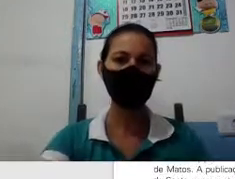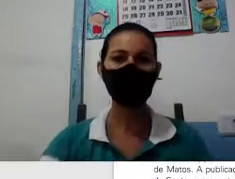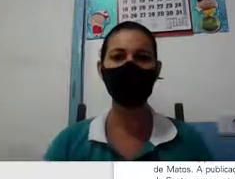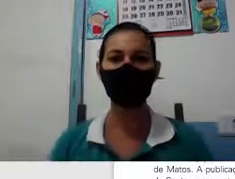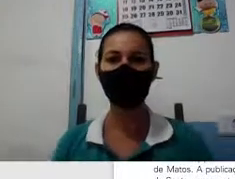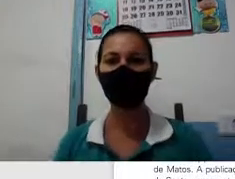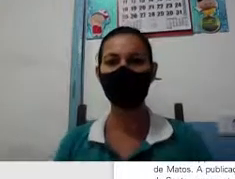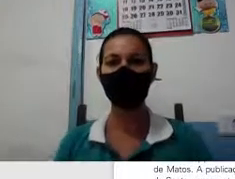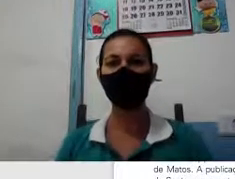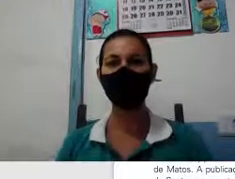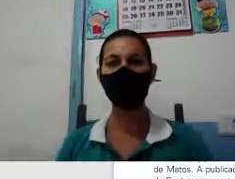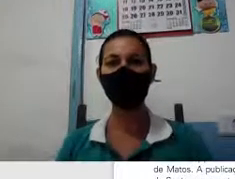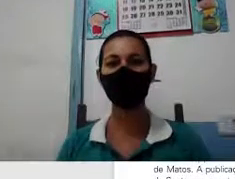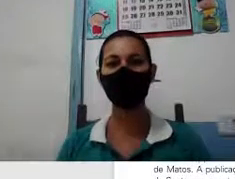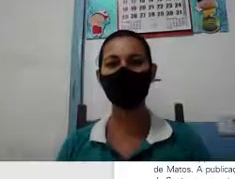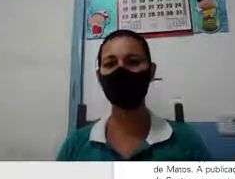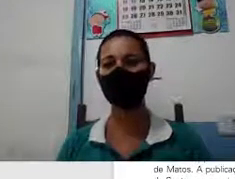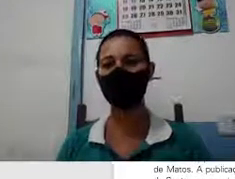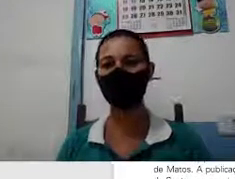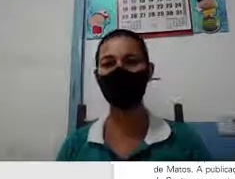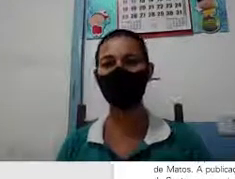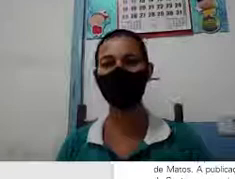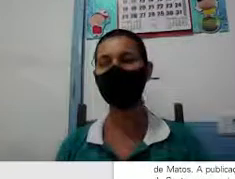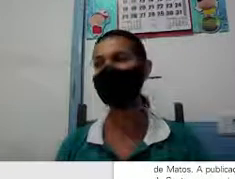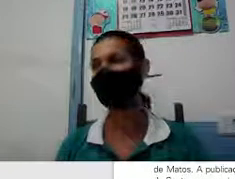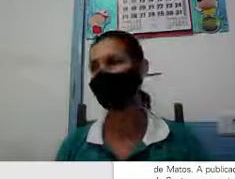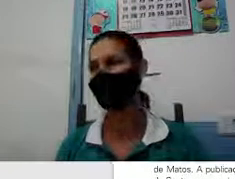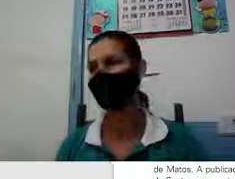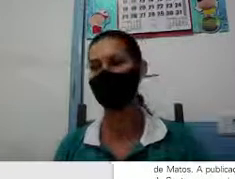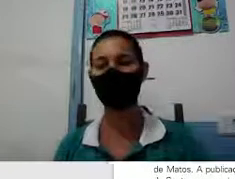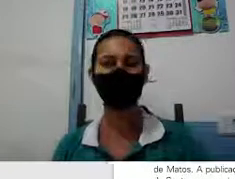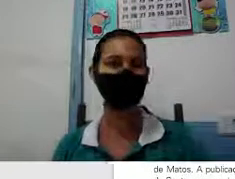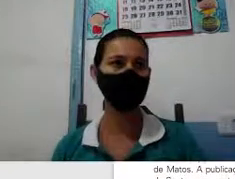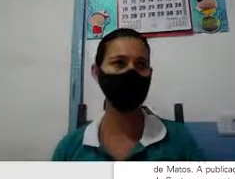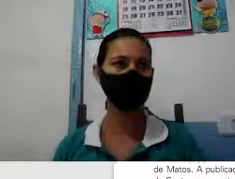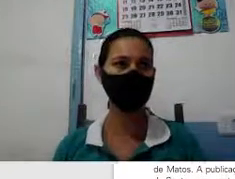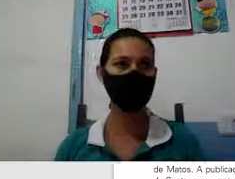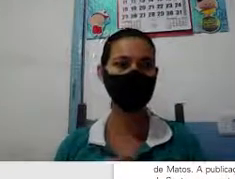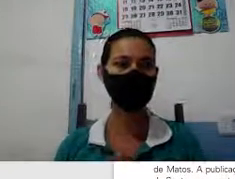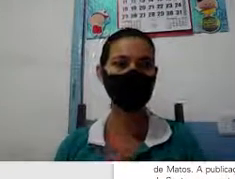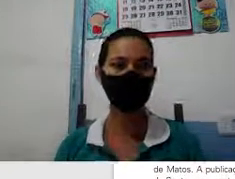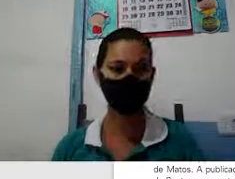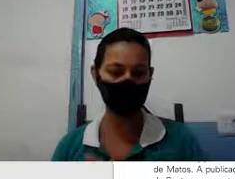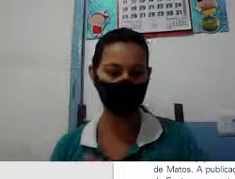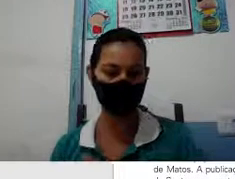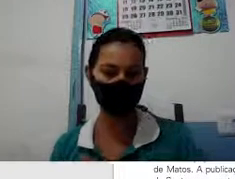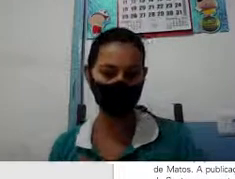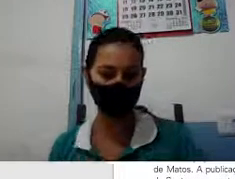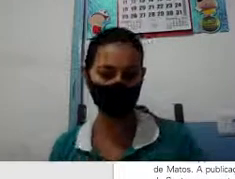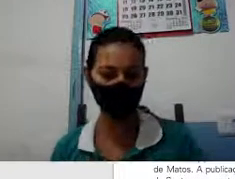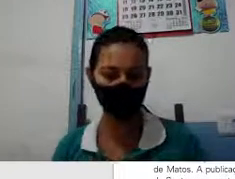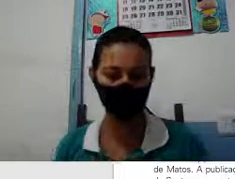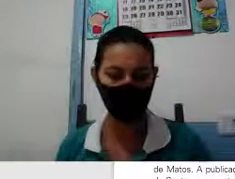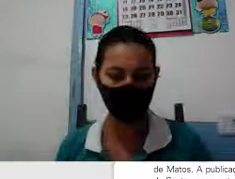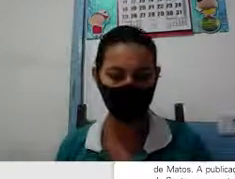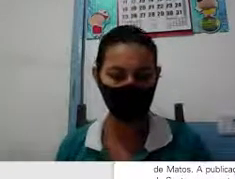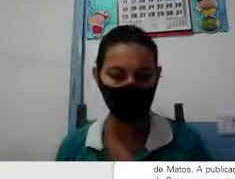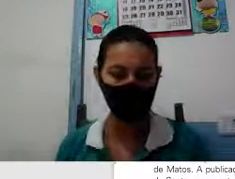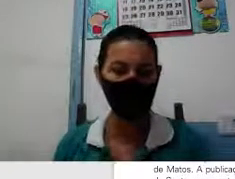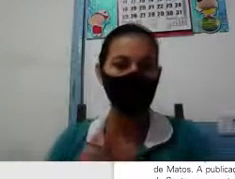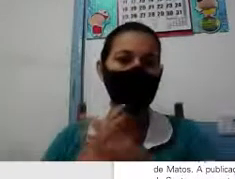Então, gente, barroco, eu não vou ficar. Vou ler só o que for necessário, tá? Vamos conversar sobre o barroco.